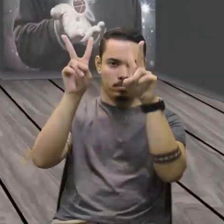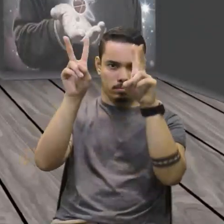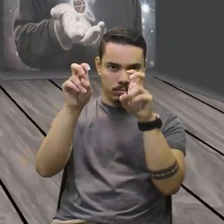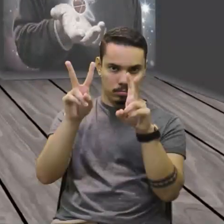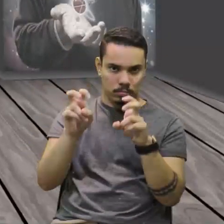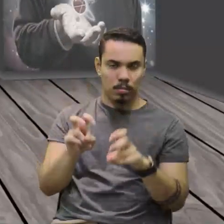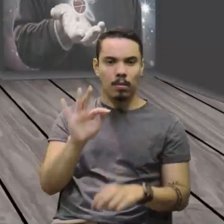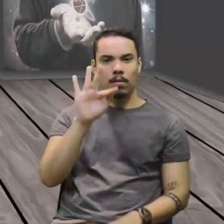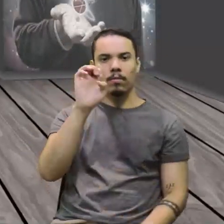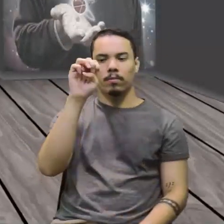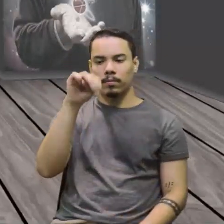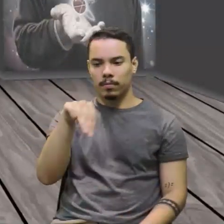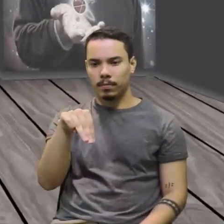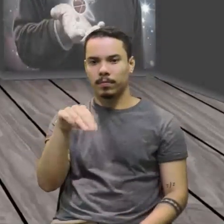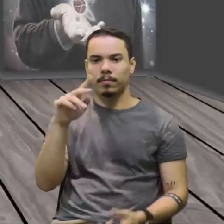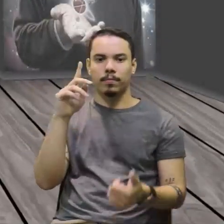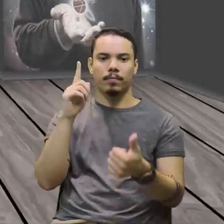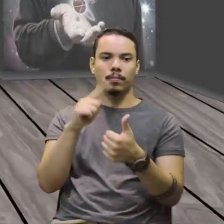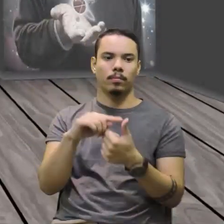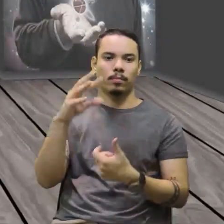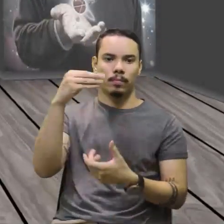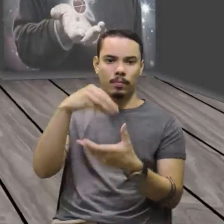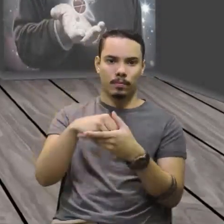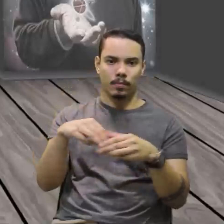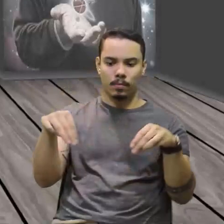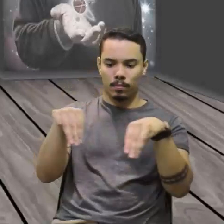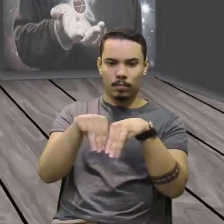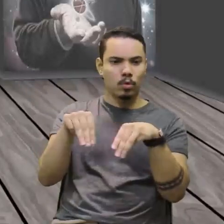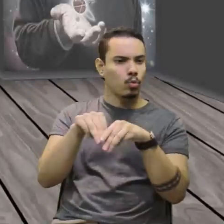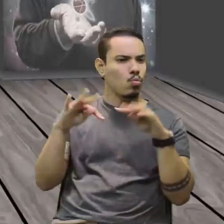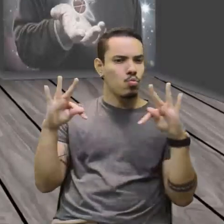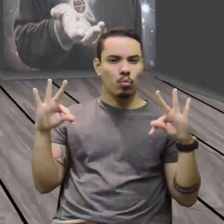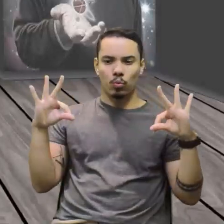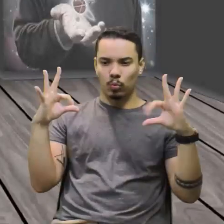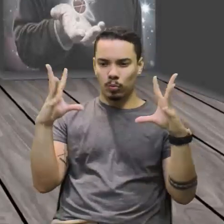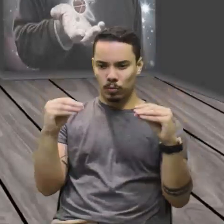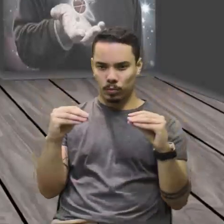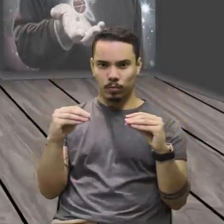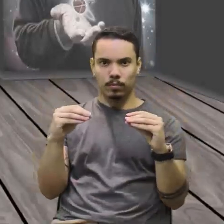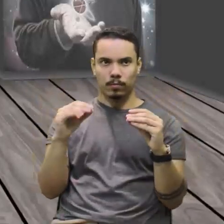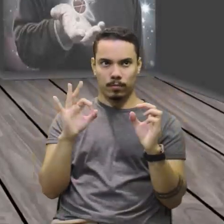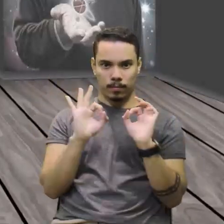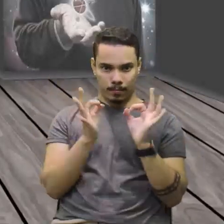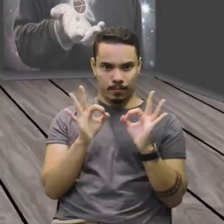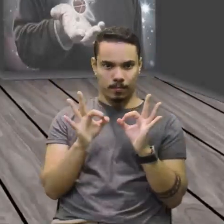força eletromotriz, no eletromagnetismo, tudo isso, tá bom? Todas essas